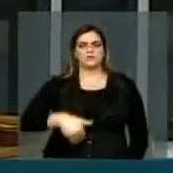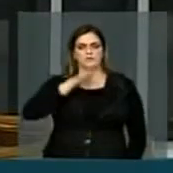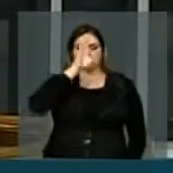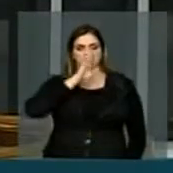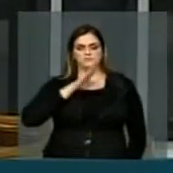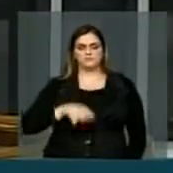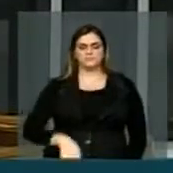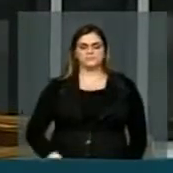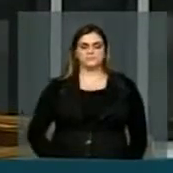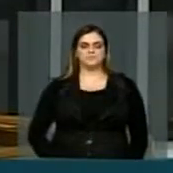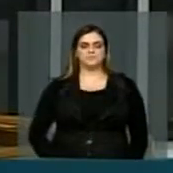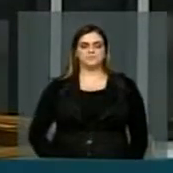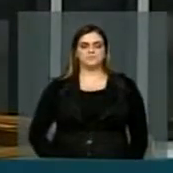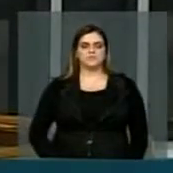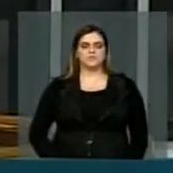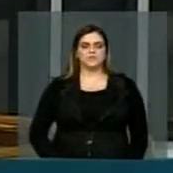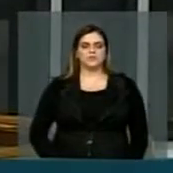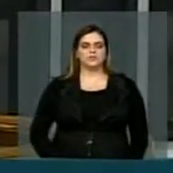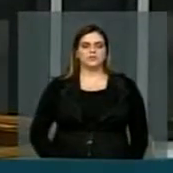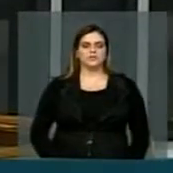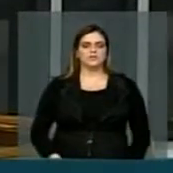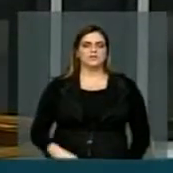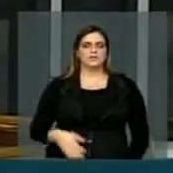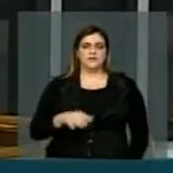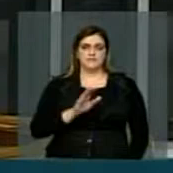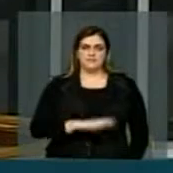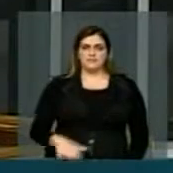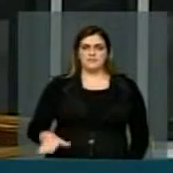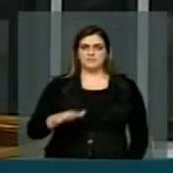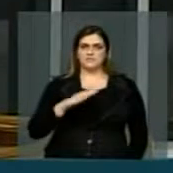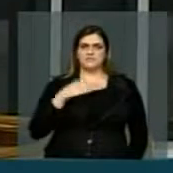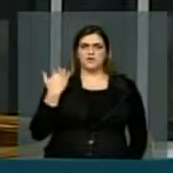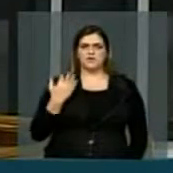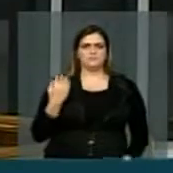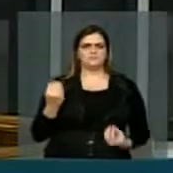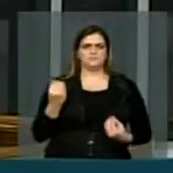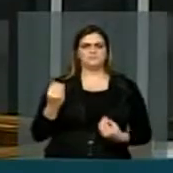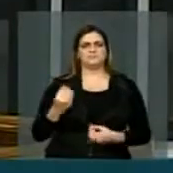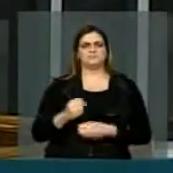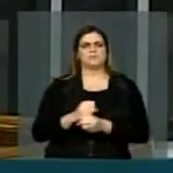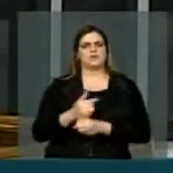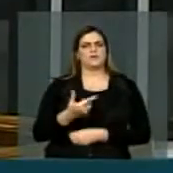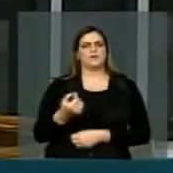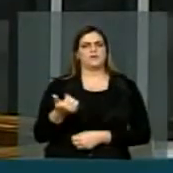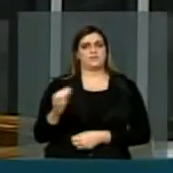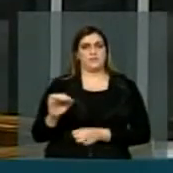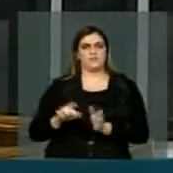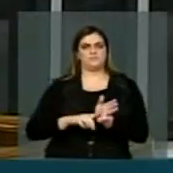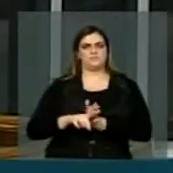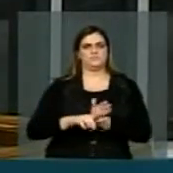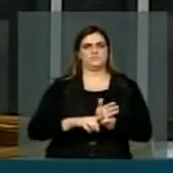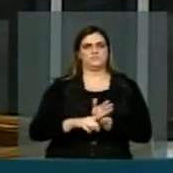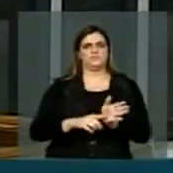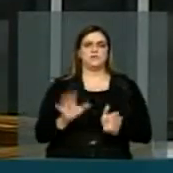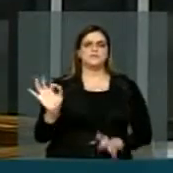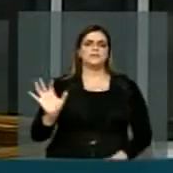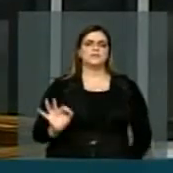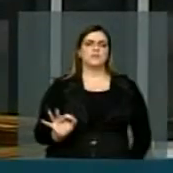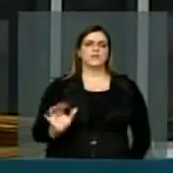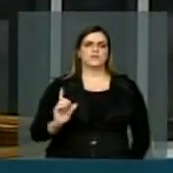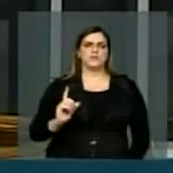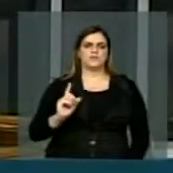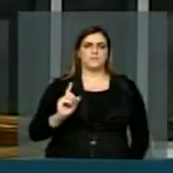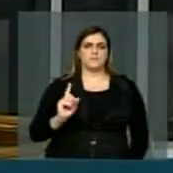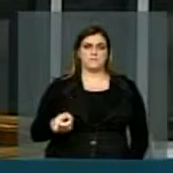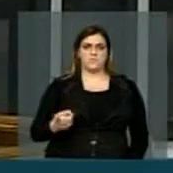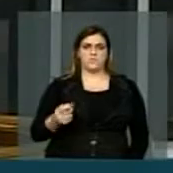queremos. Em relação à mortalidade infantil, também dados de 2010, a taxa de mortalidade infantil por